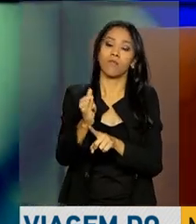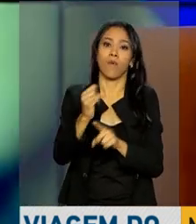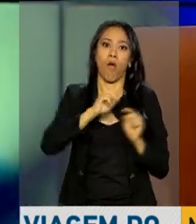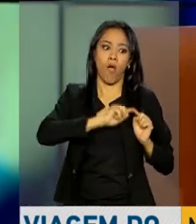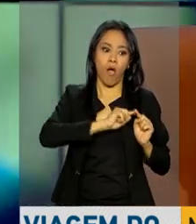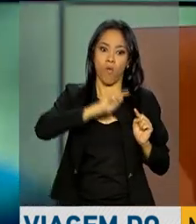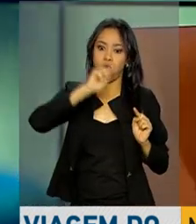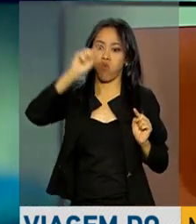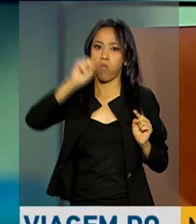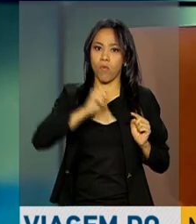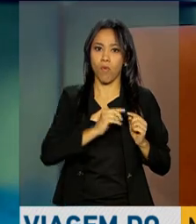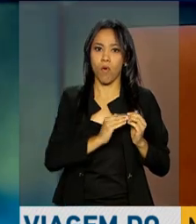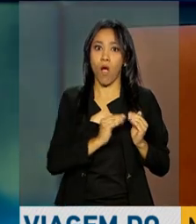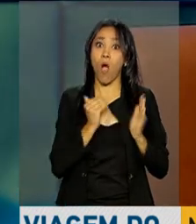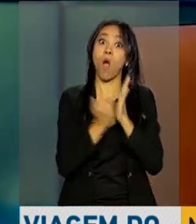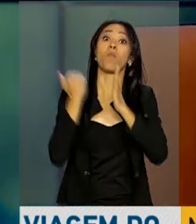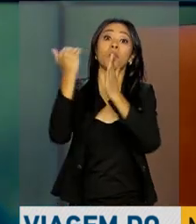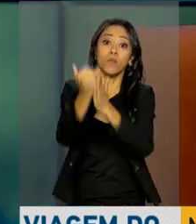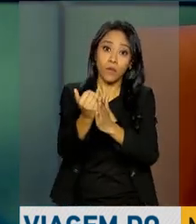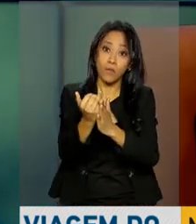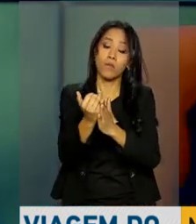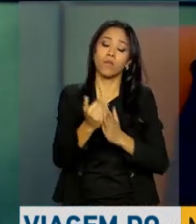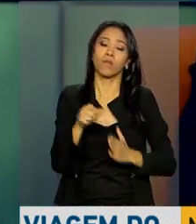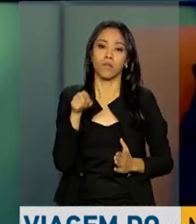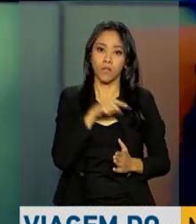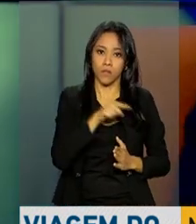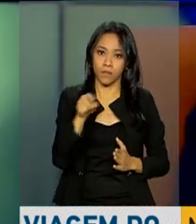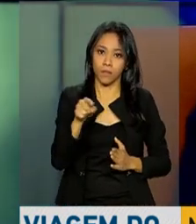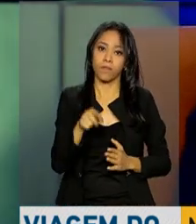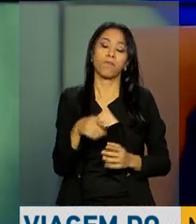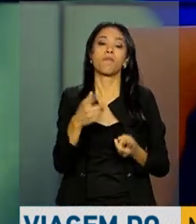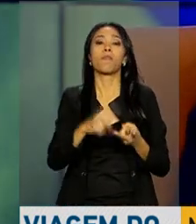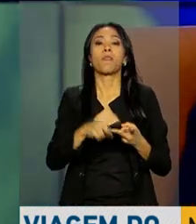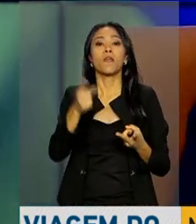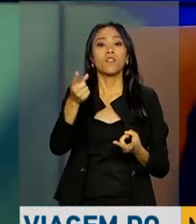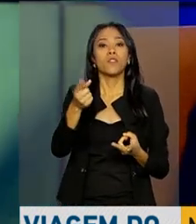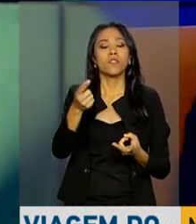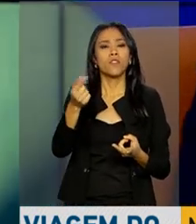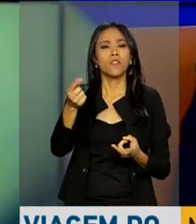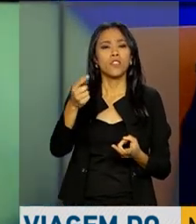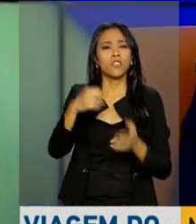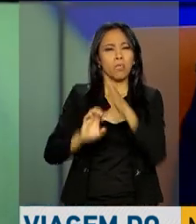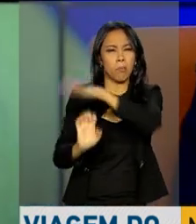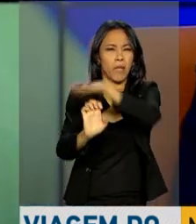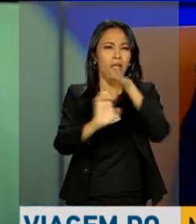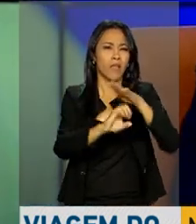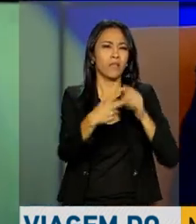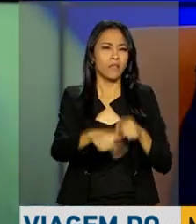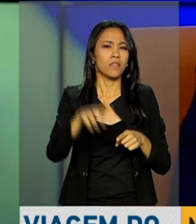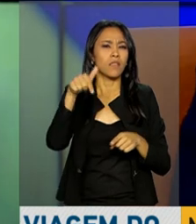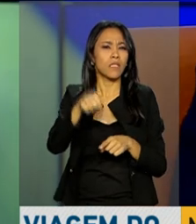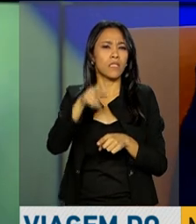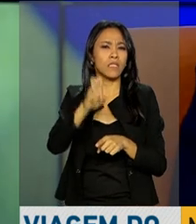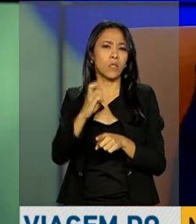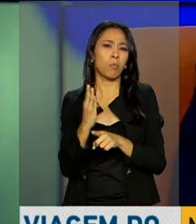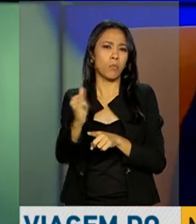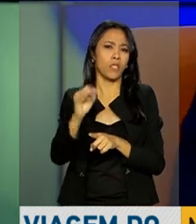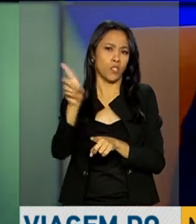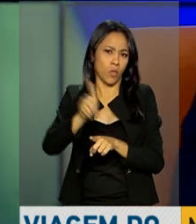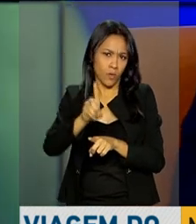No investimento estrangeiro, no caso do investimento estrangeiro. No investimento estrangeiro, nós tivemos 75 bilhões de